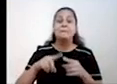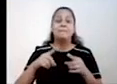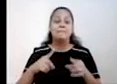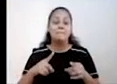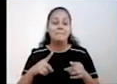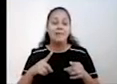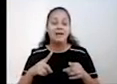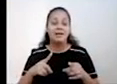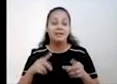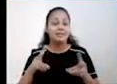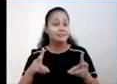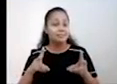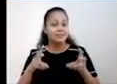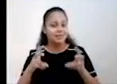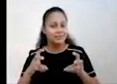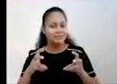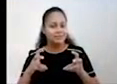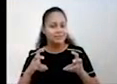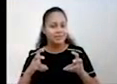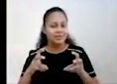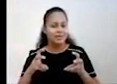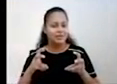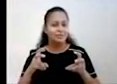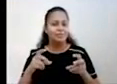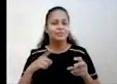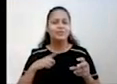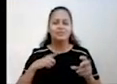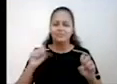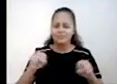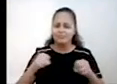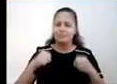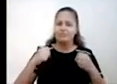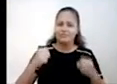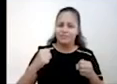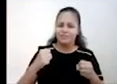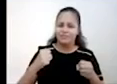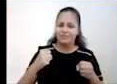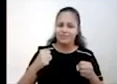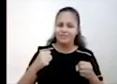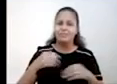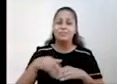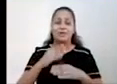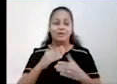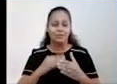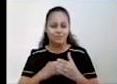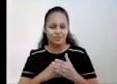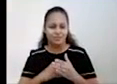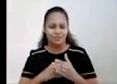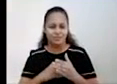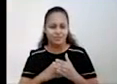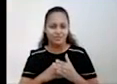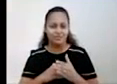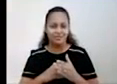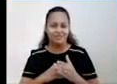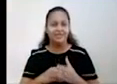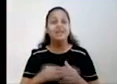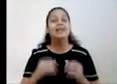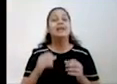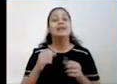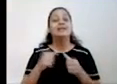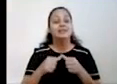trás, já caminhamos bastante. Vamos dar força um para o outro para ninguém ficar pelo caminho.